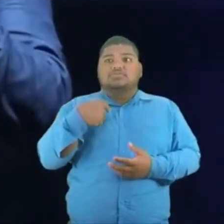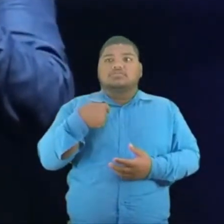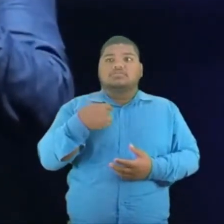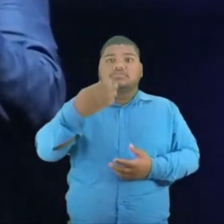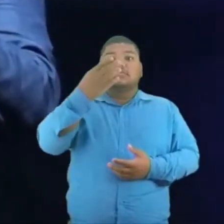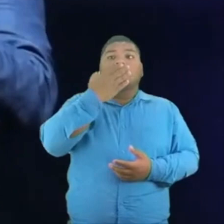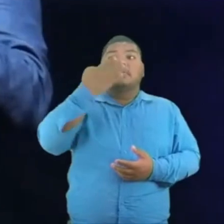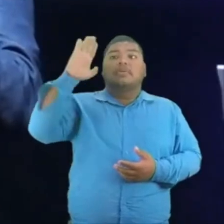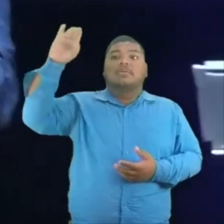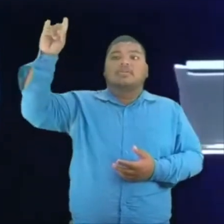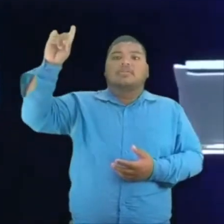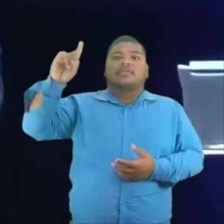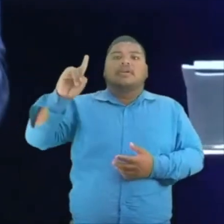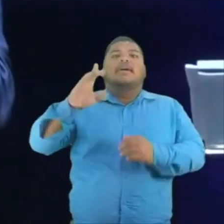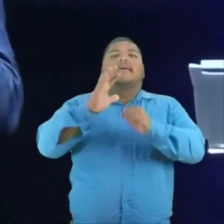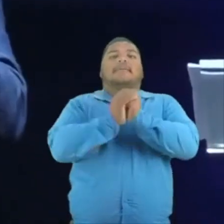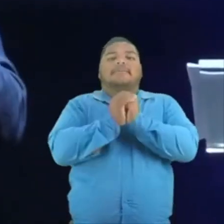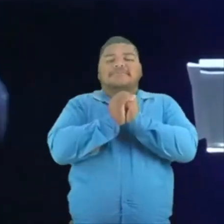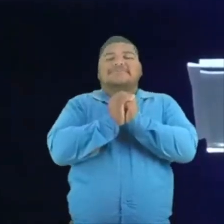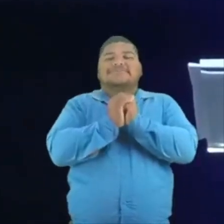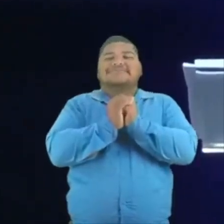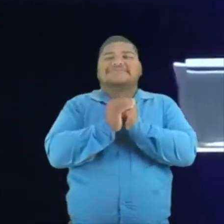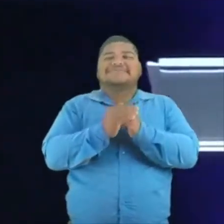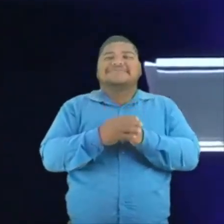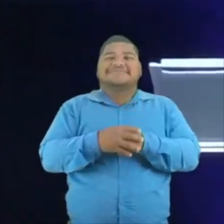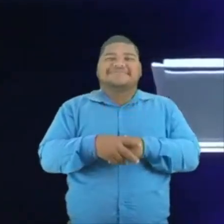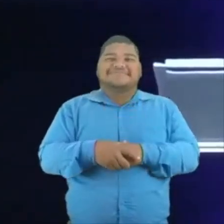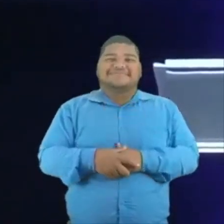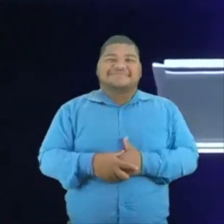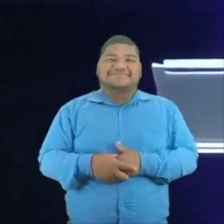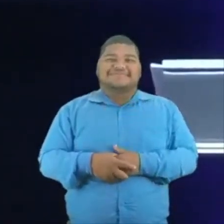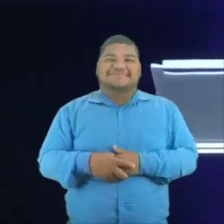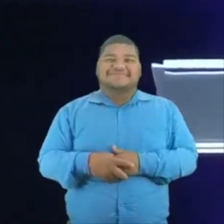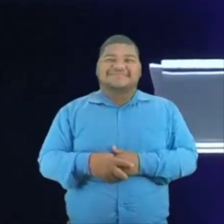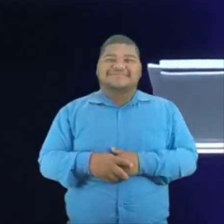sua vida? Diga amém. Glória a Deus. Melhorou.